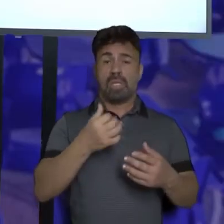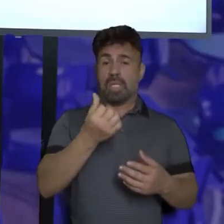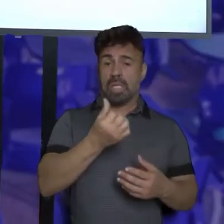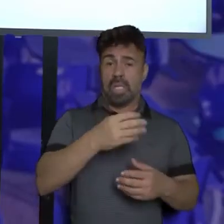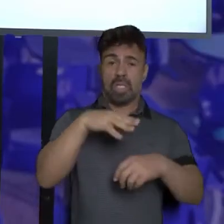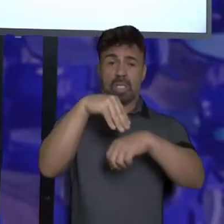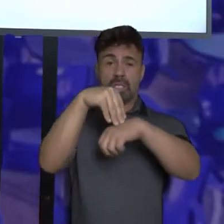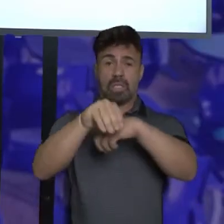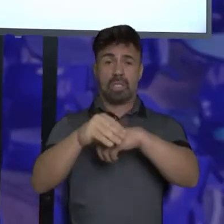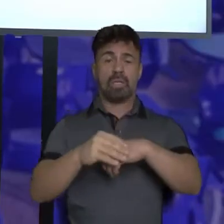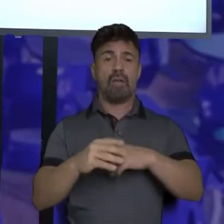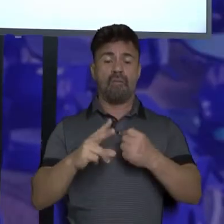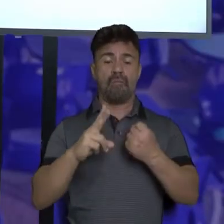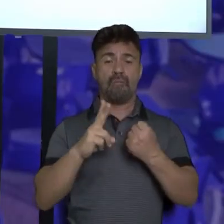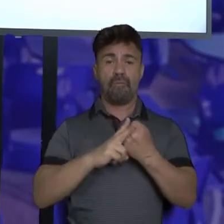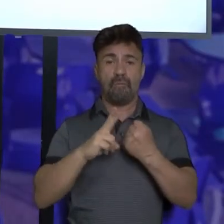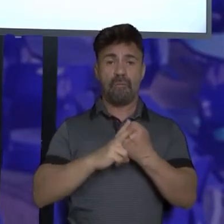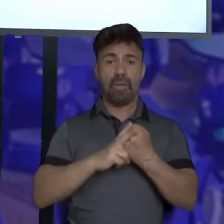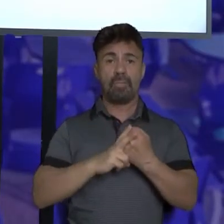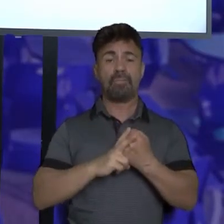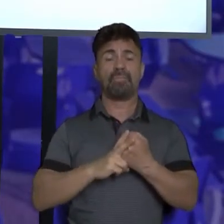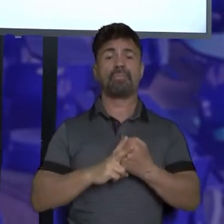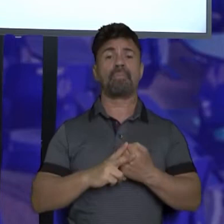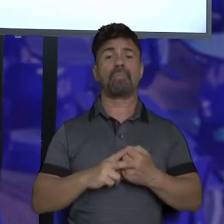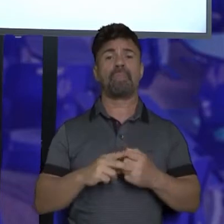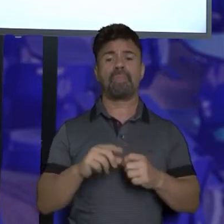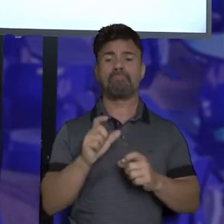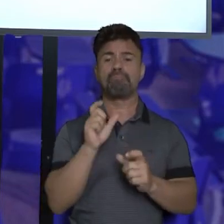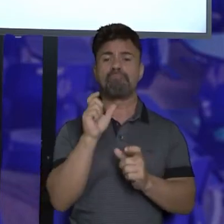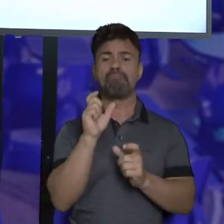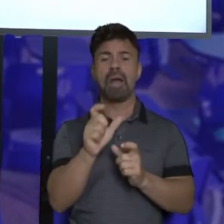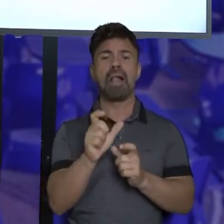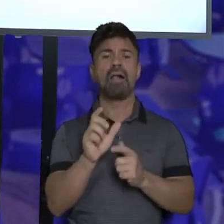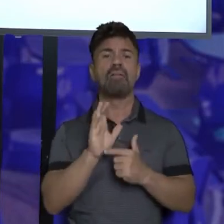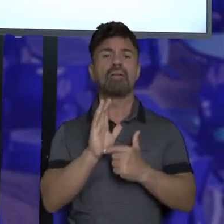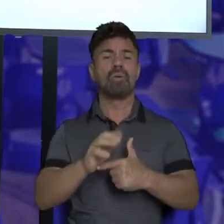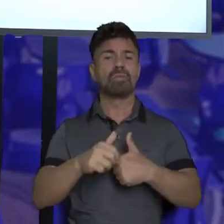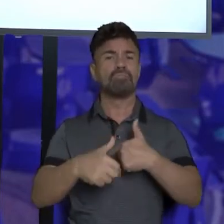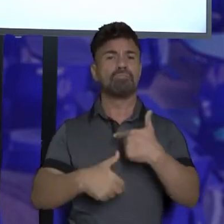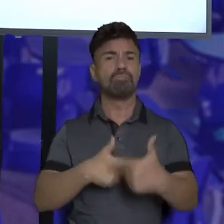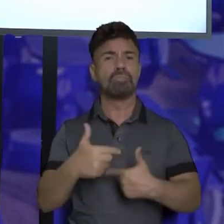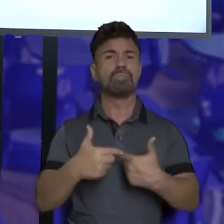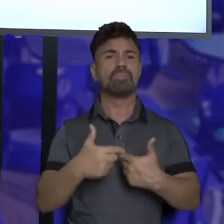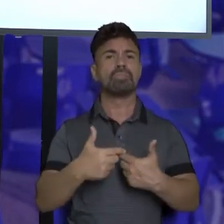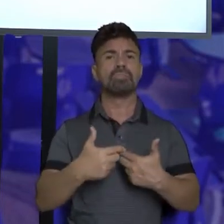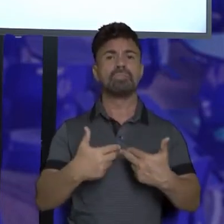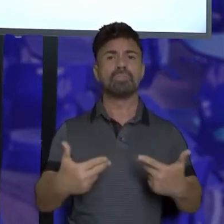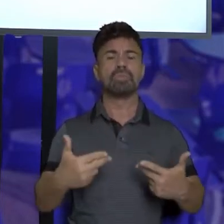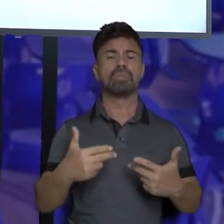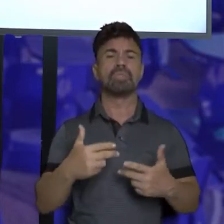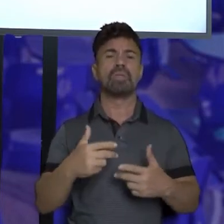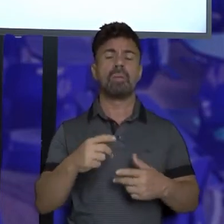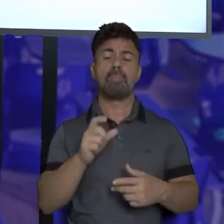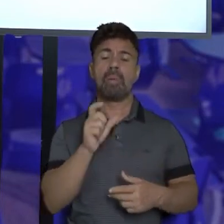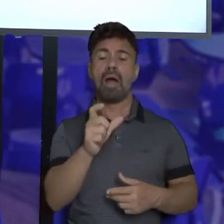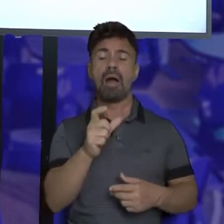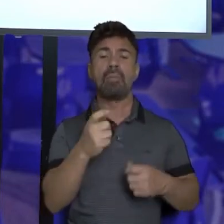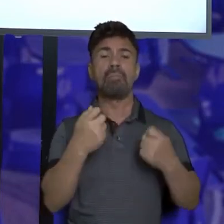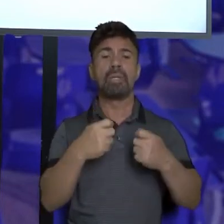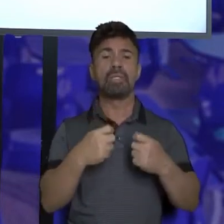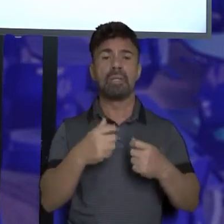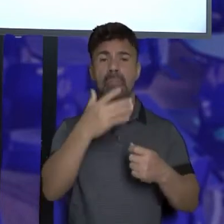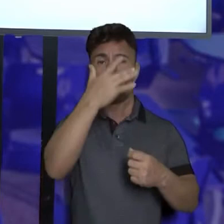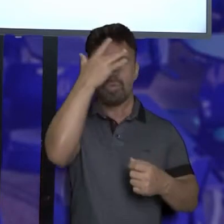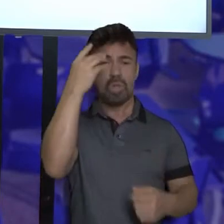com essa. Os verbos, que são aquelas palavras que mostram ação, estado, essas palavras precisam estar na